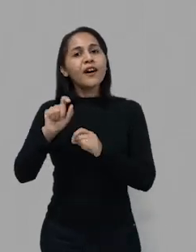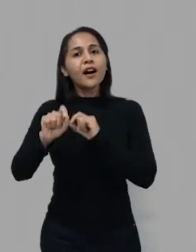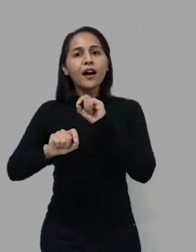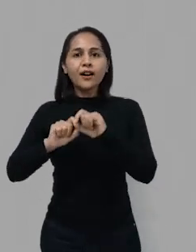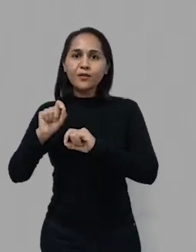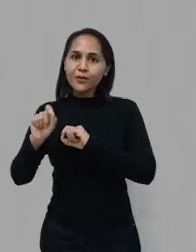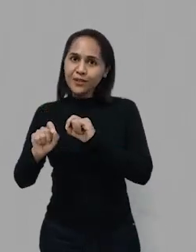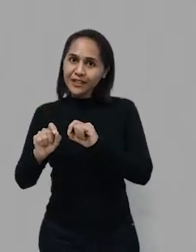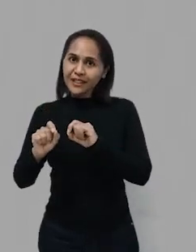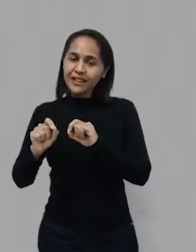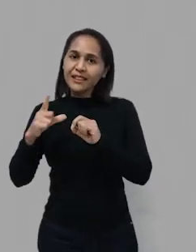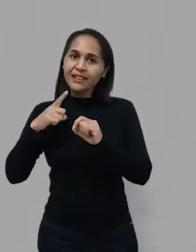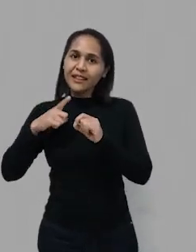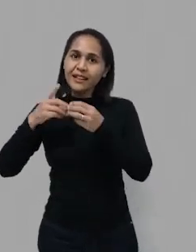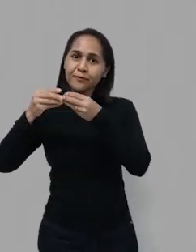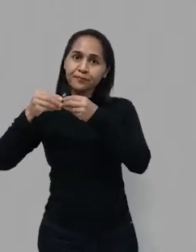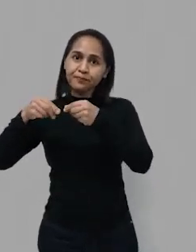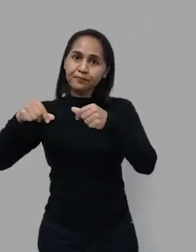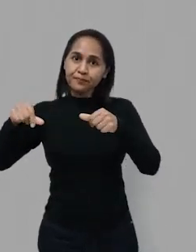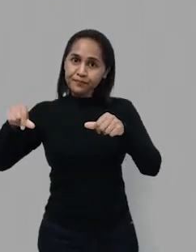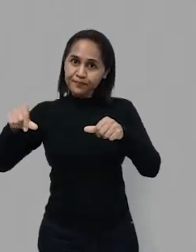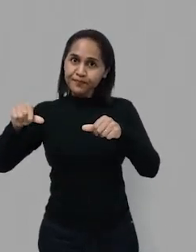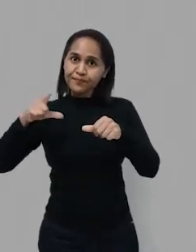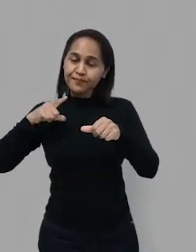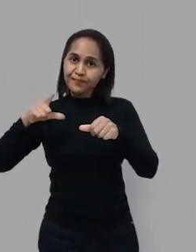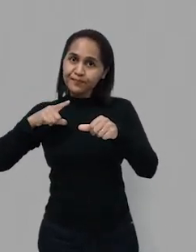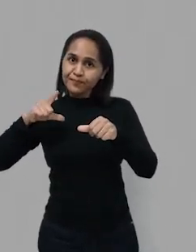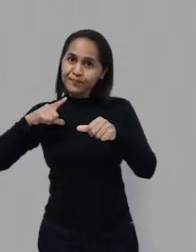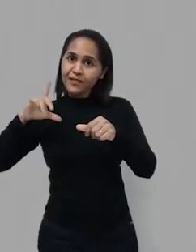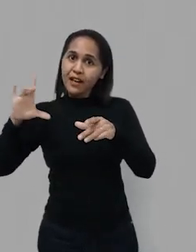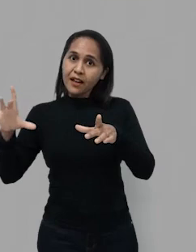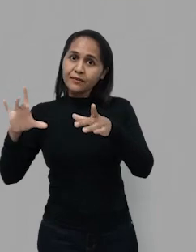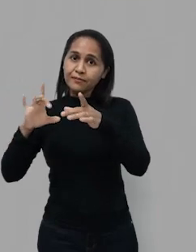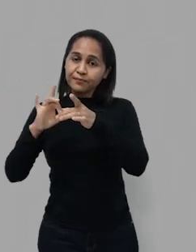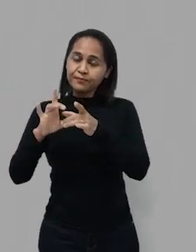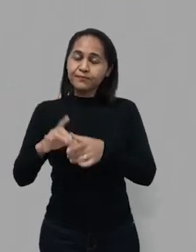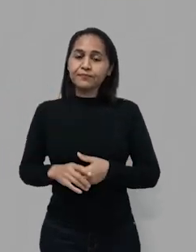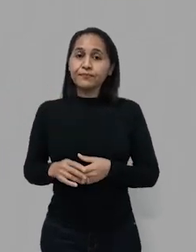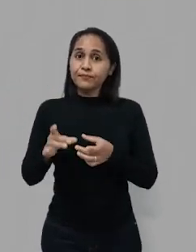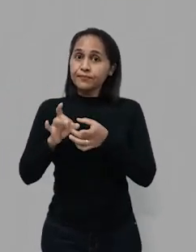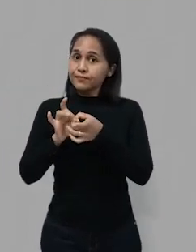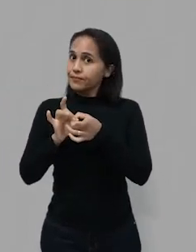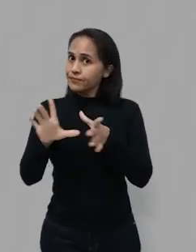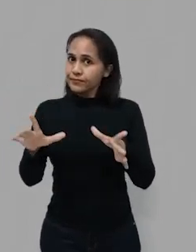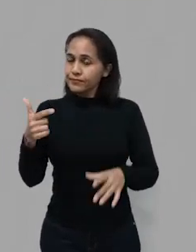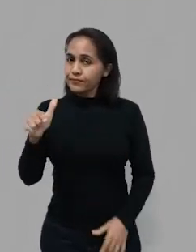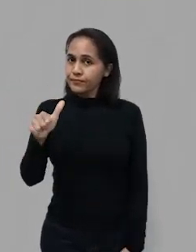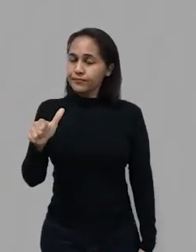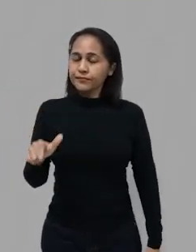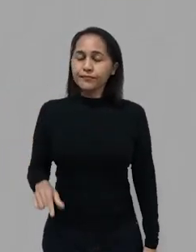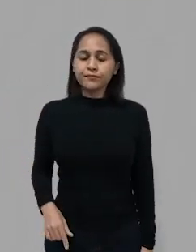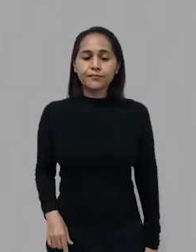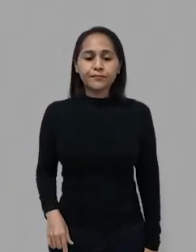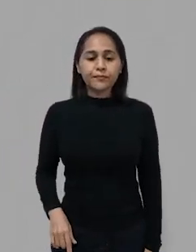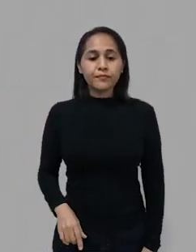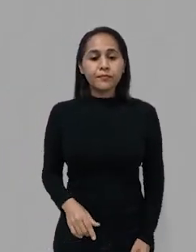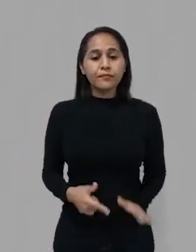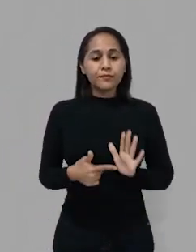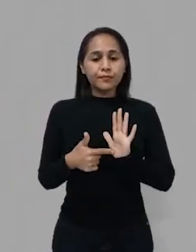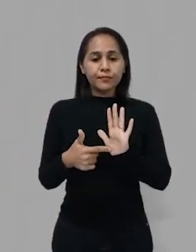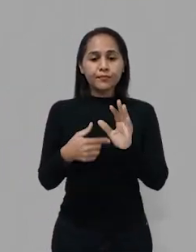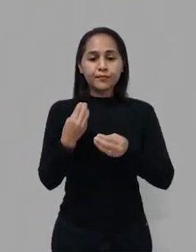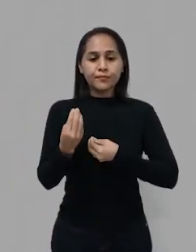íons. Tudo bem? Então, nós vamos aqui apresentar na tela como aconteceria essa